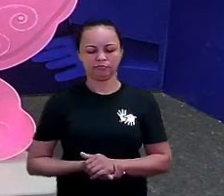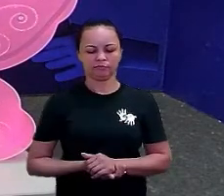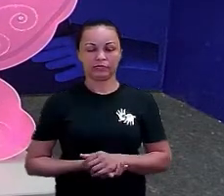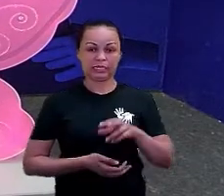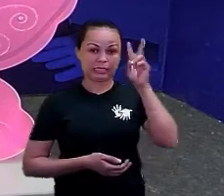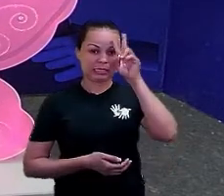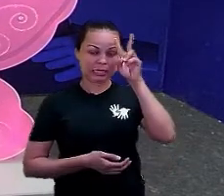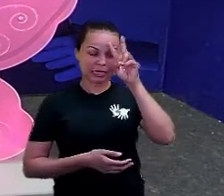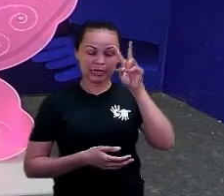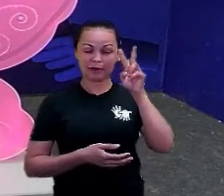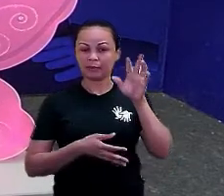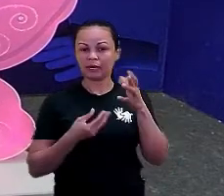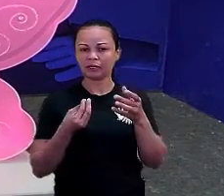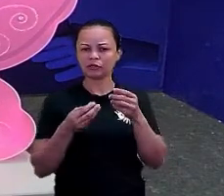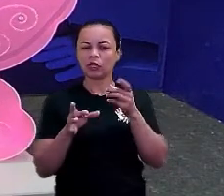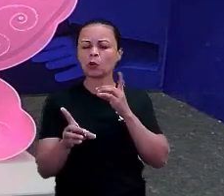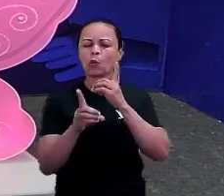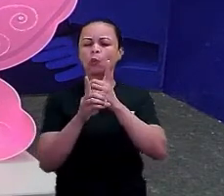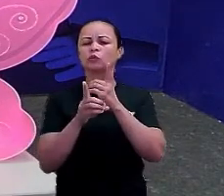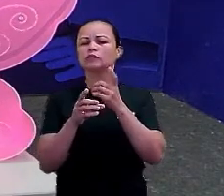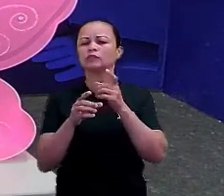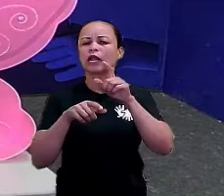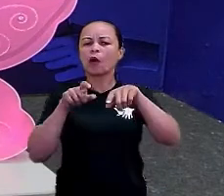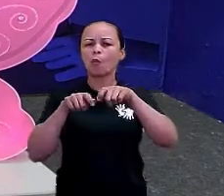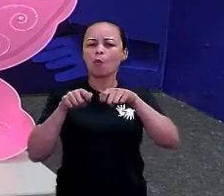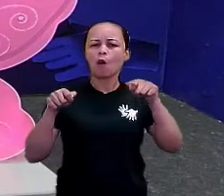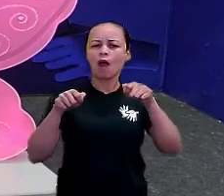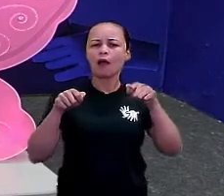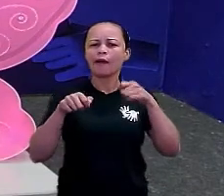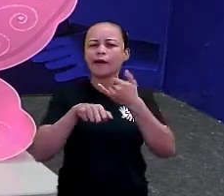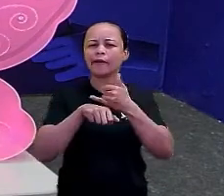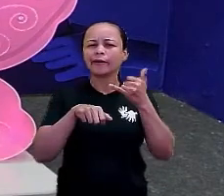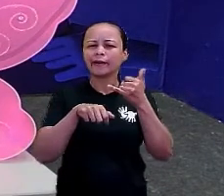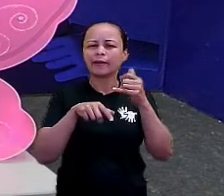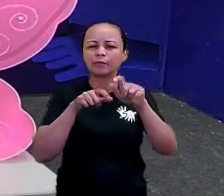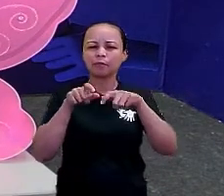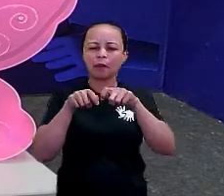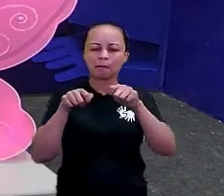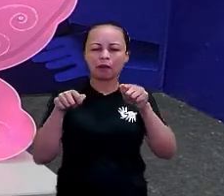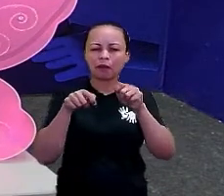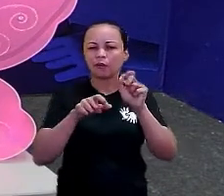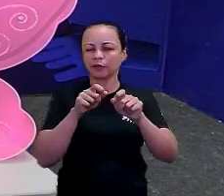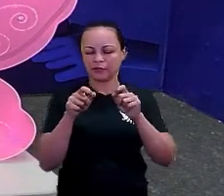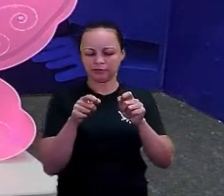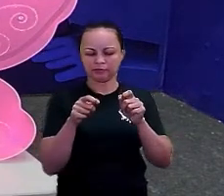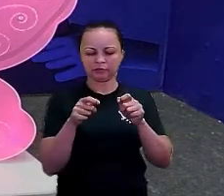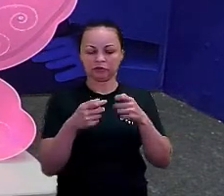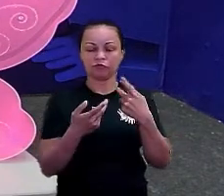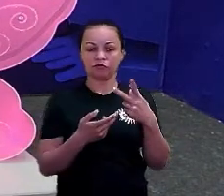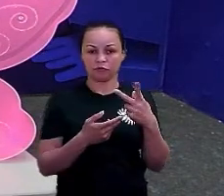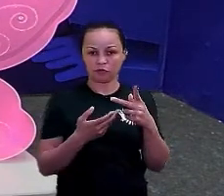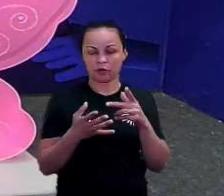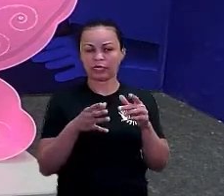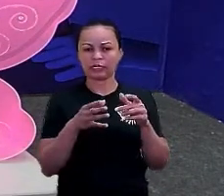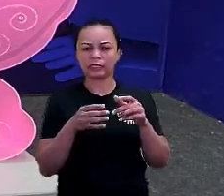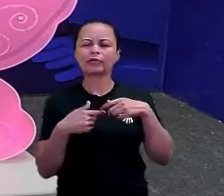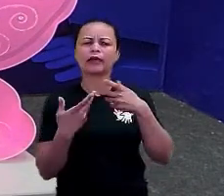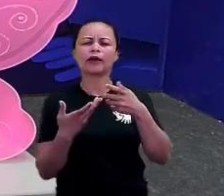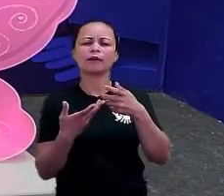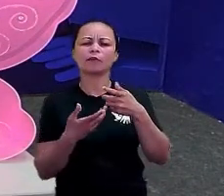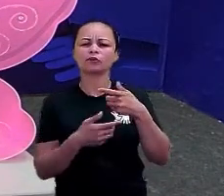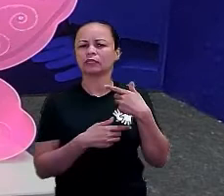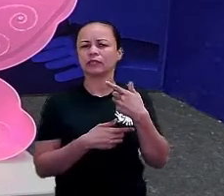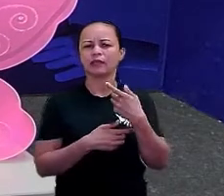Lembra do arame? Onde é que eu vou encontrar o arame? O arame que eu encontrei foi aqueles arames daquelas bolsas